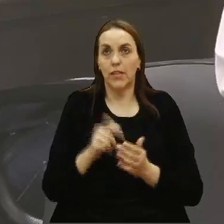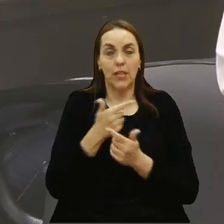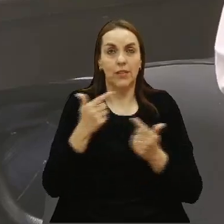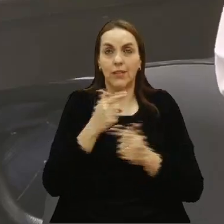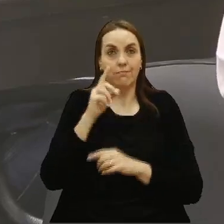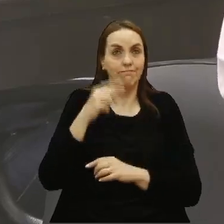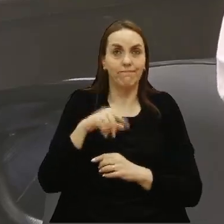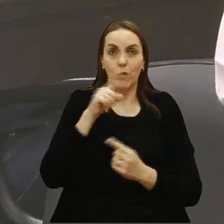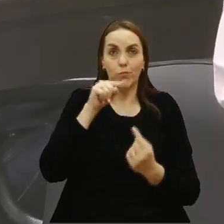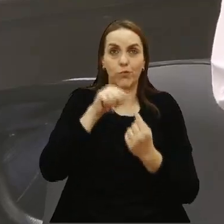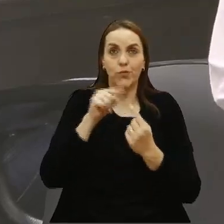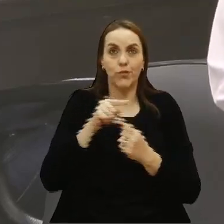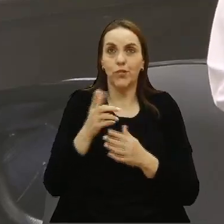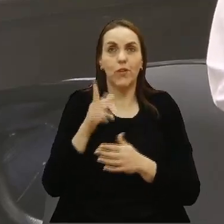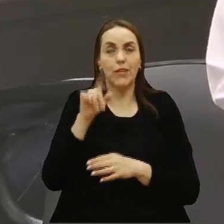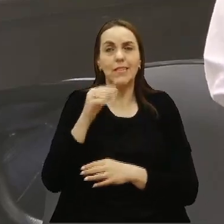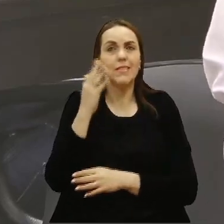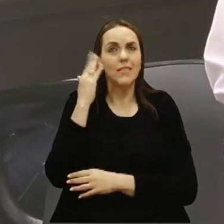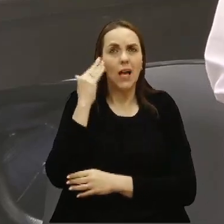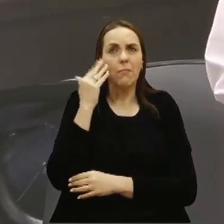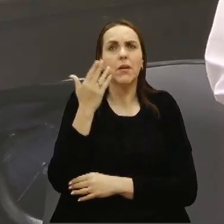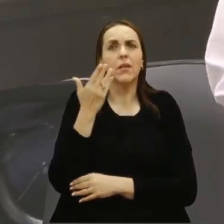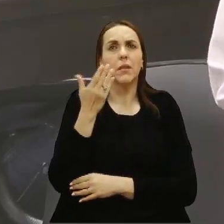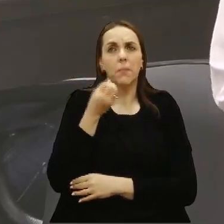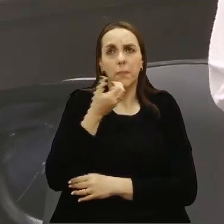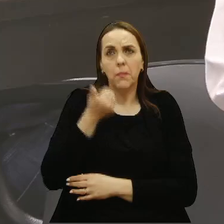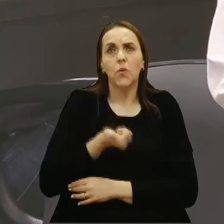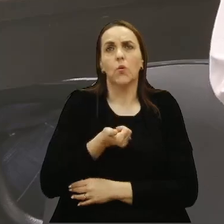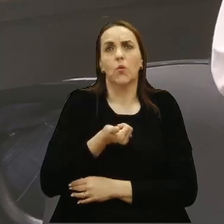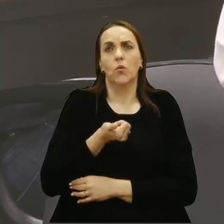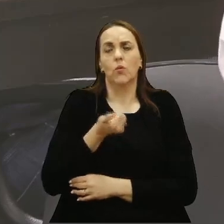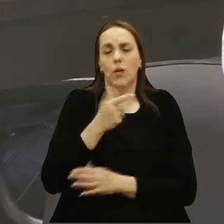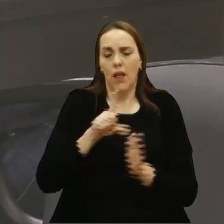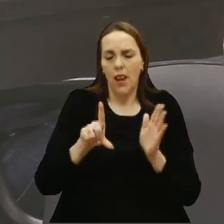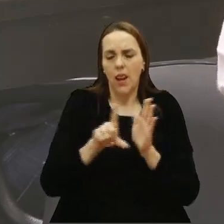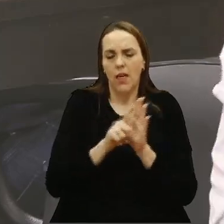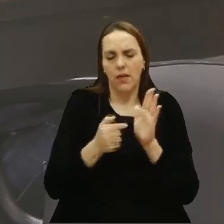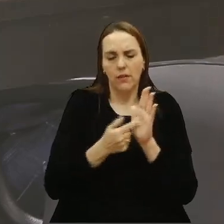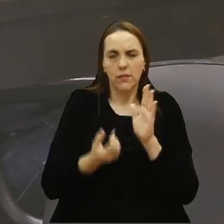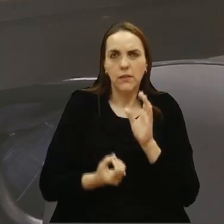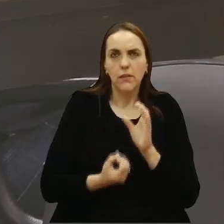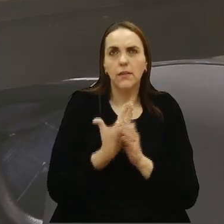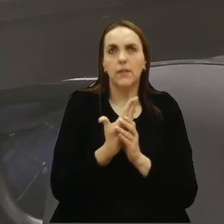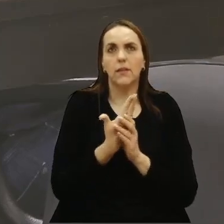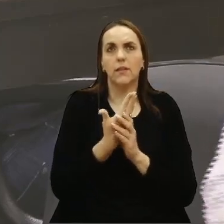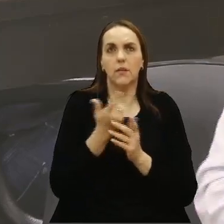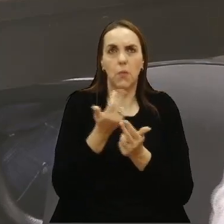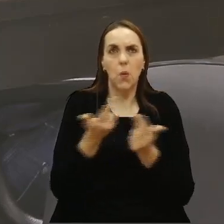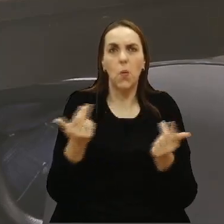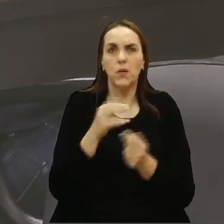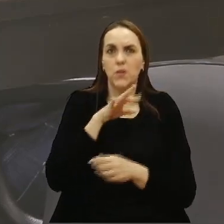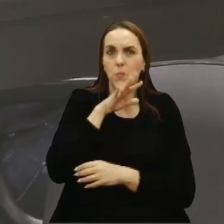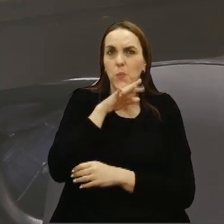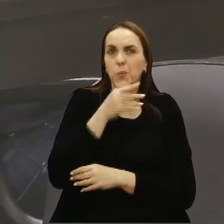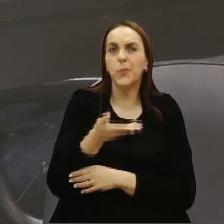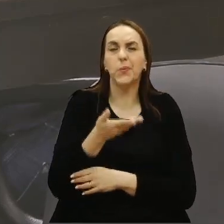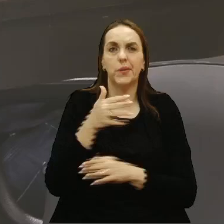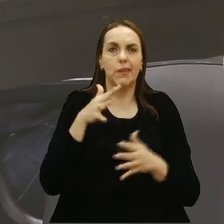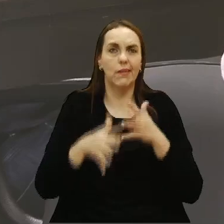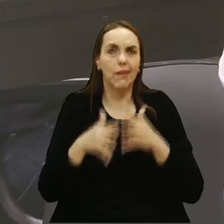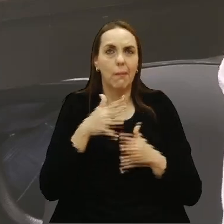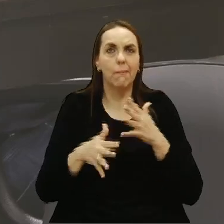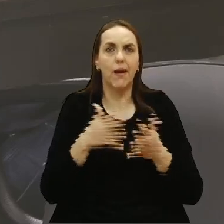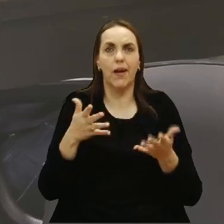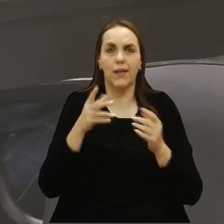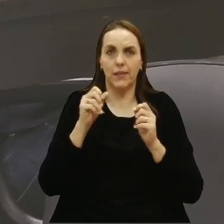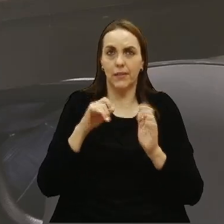tamanho o quanto é bom isso aqui, porque eu sempre digo que a lei aqui criada, ou alguma coisa assim que seja ruim, que acabe atrapalhando o